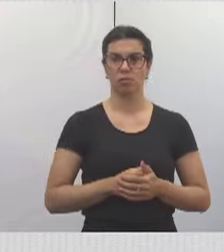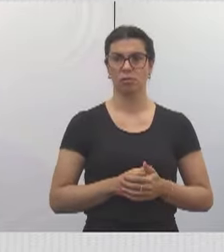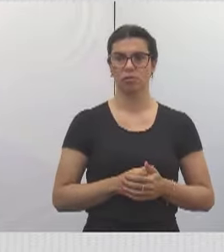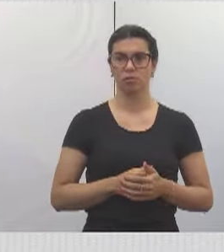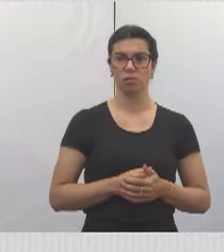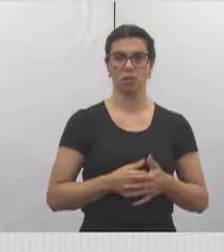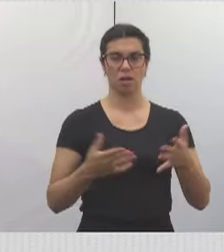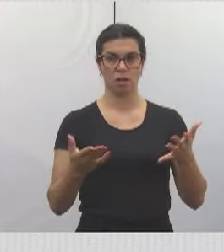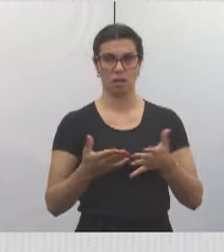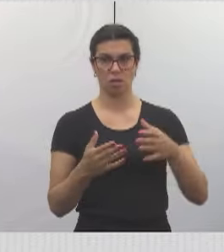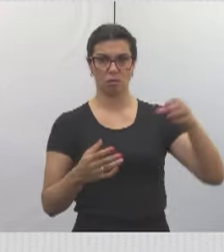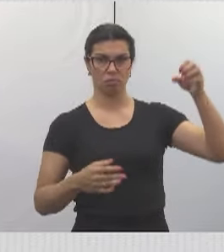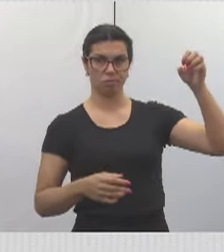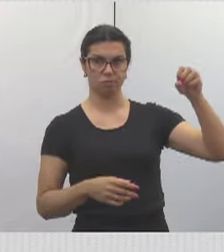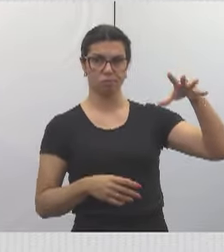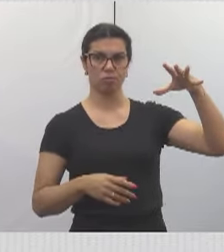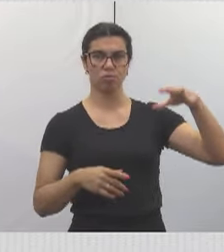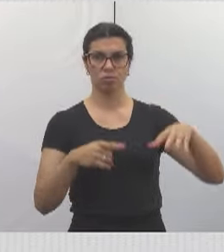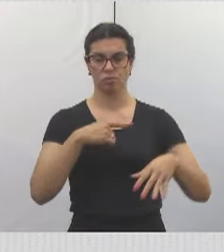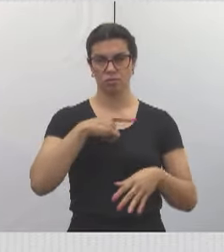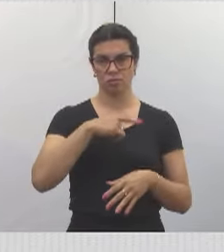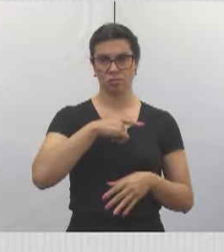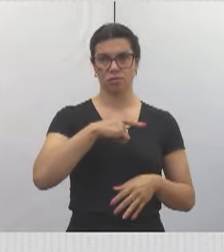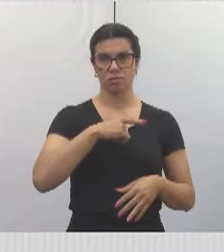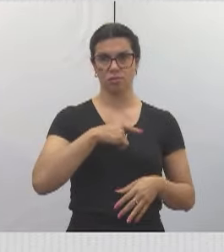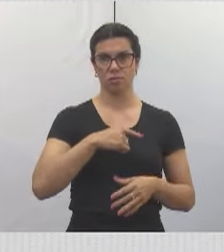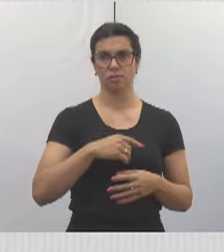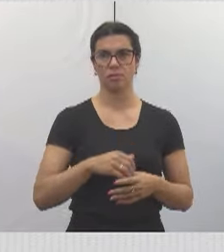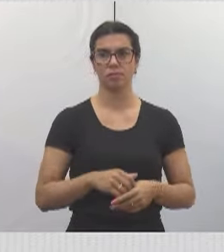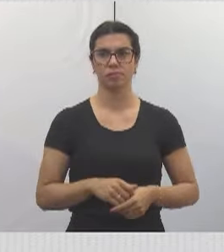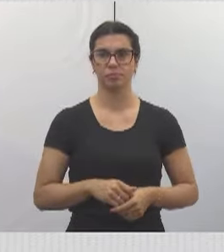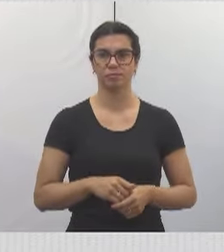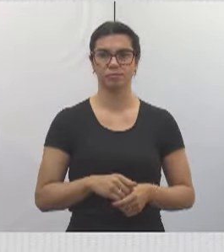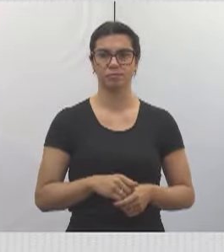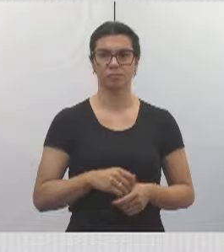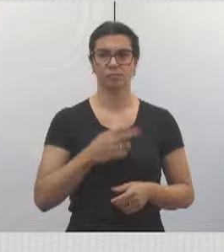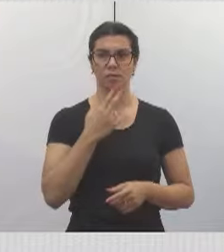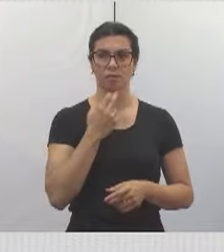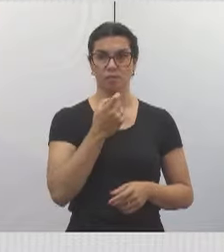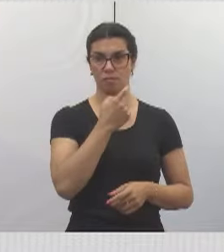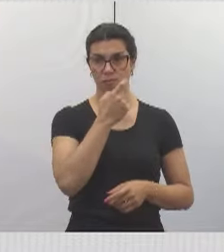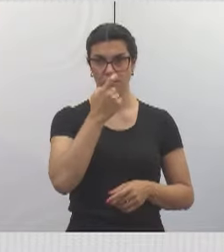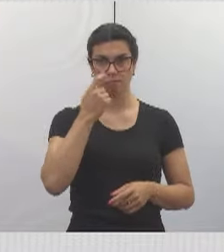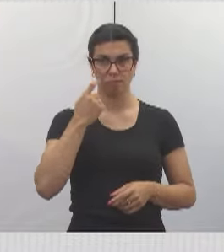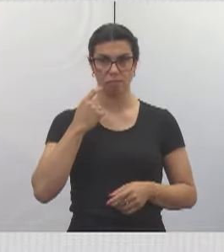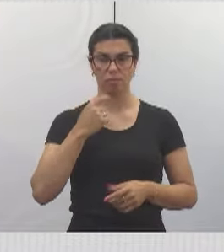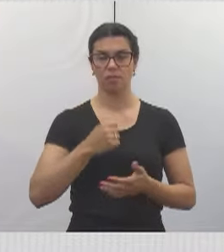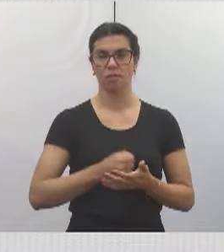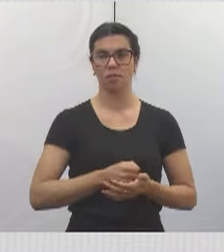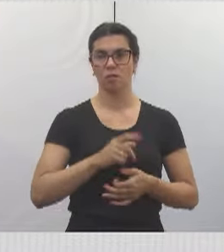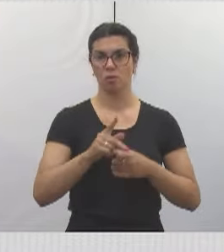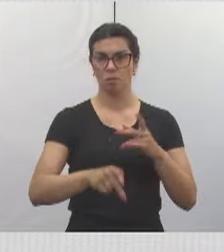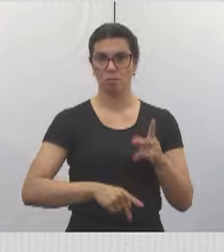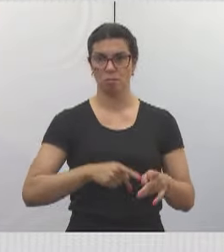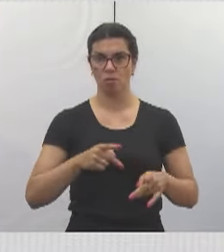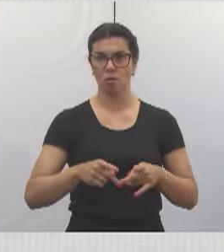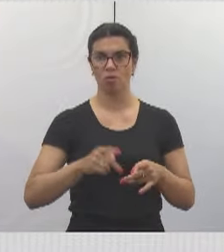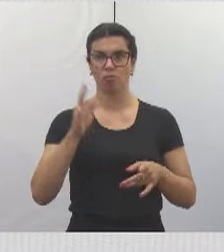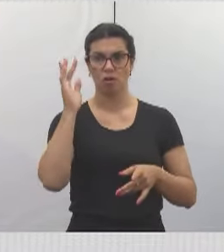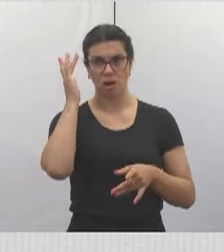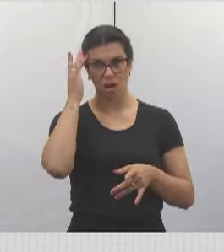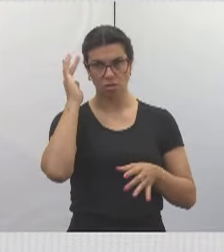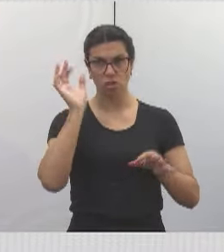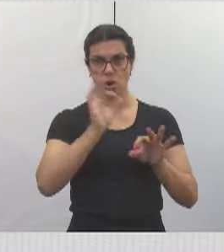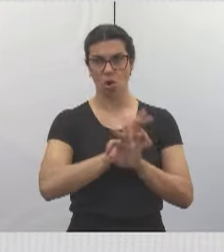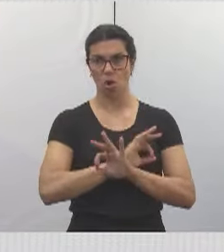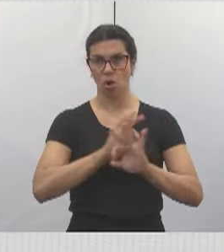azul da LED. Quem fala aqui é o vereador Valmir do Parque Minha Lua. O povo achou ótimo. Muita gente está passando aqui e diz assim,